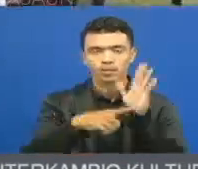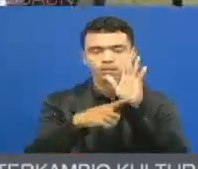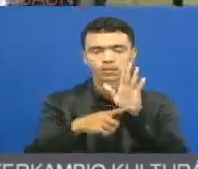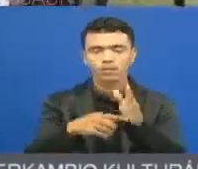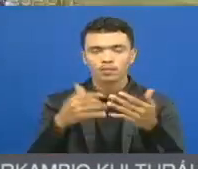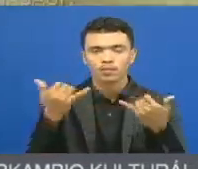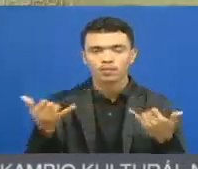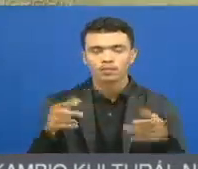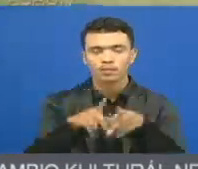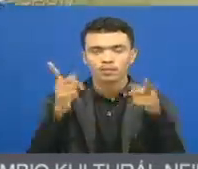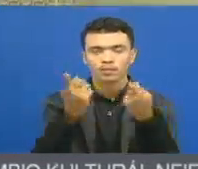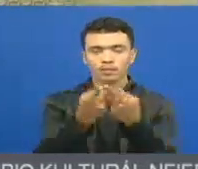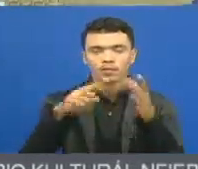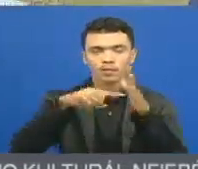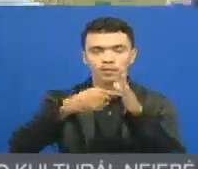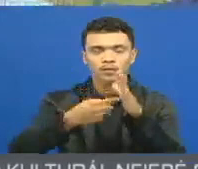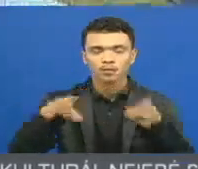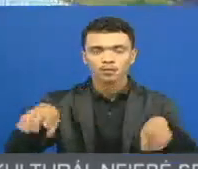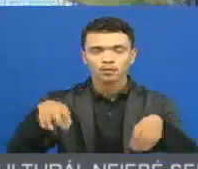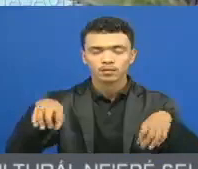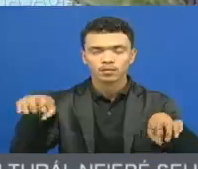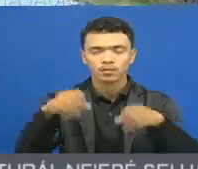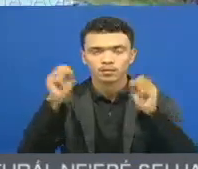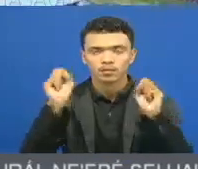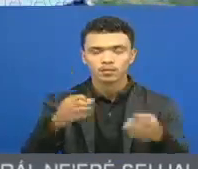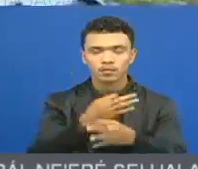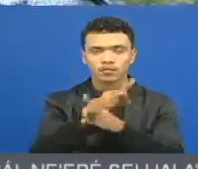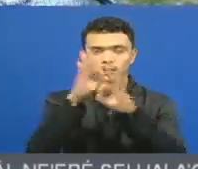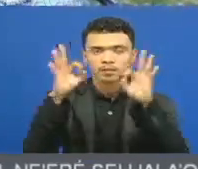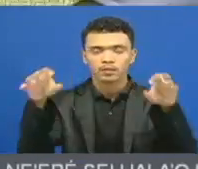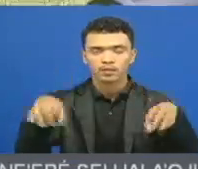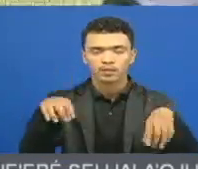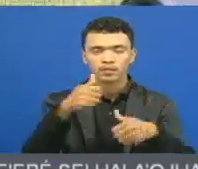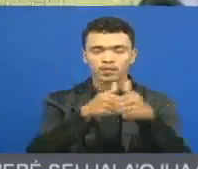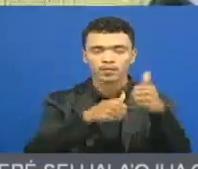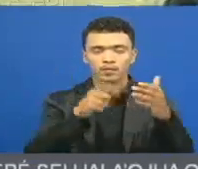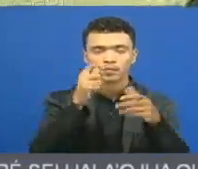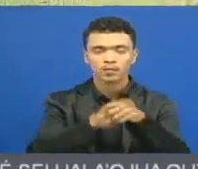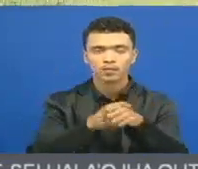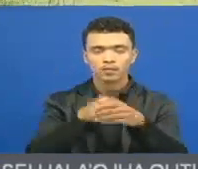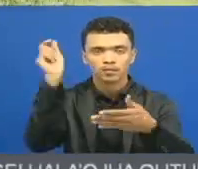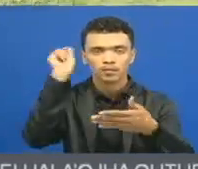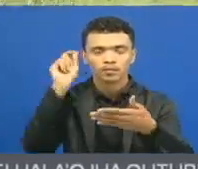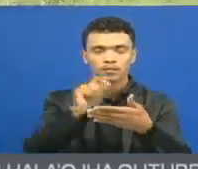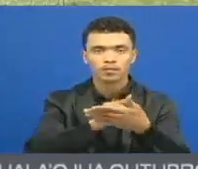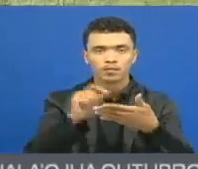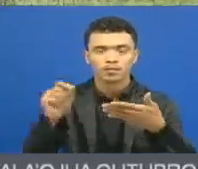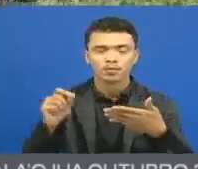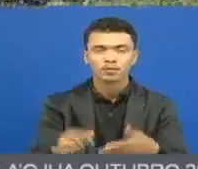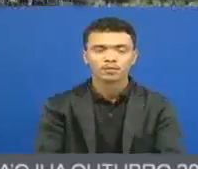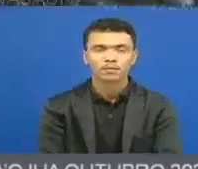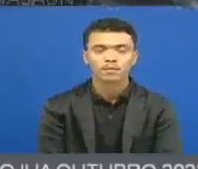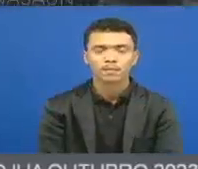daudão né, companhia hahu ona serviço, hodi bele finaliza obra né, tuir tempo contrato. Husi Manufahi,